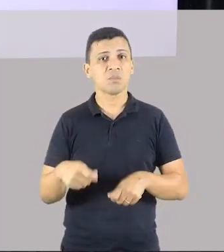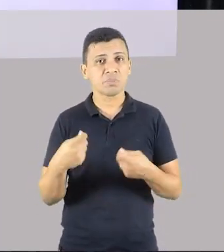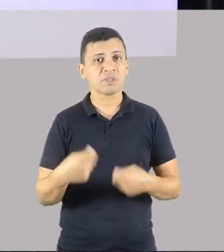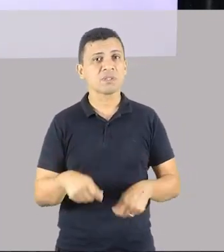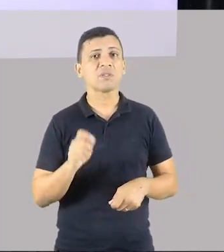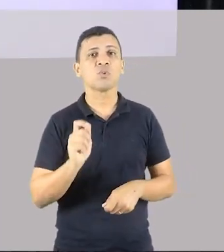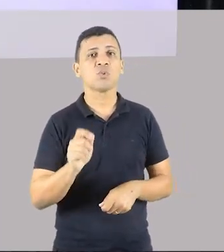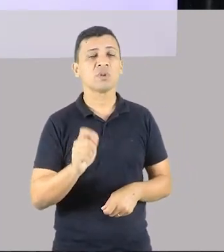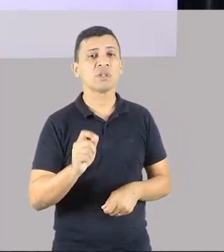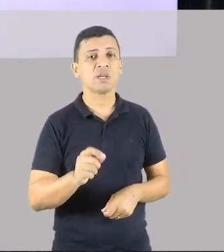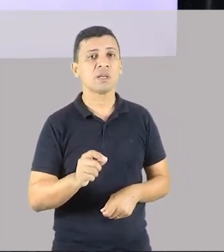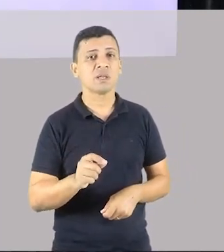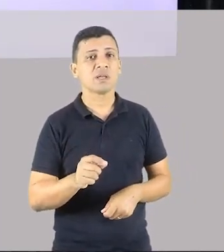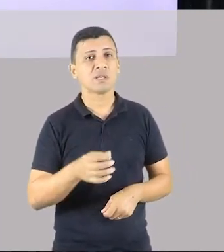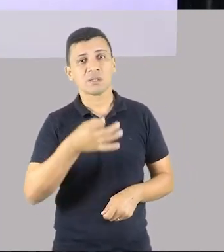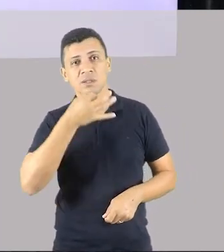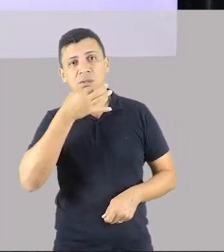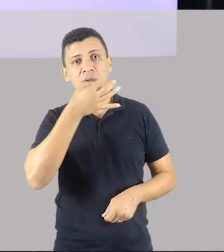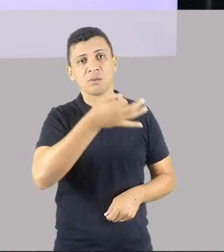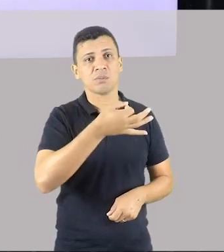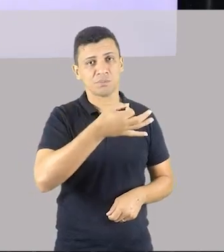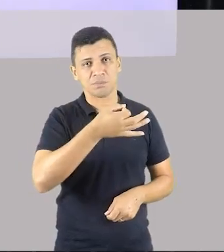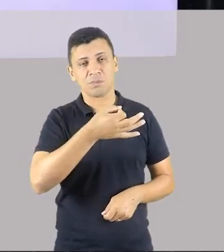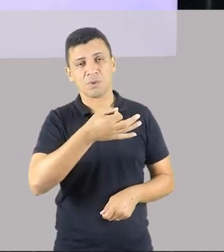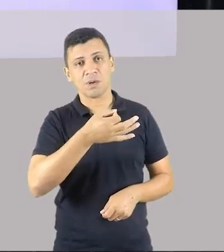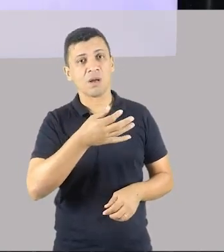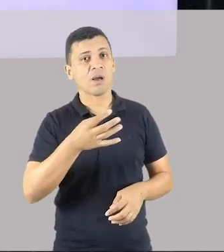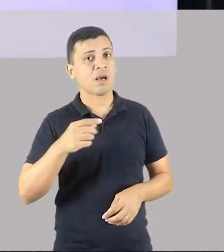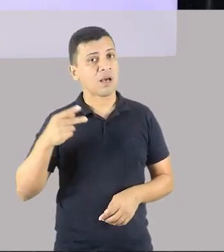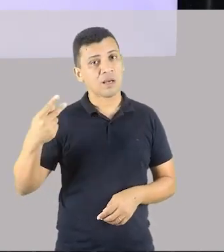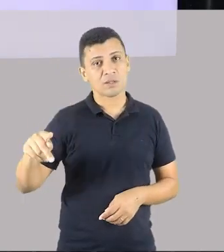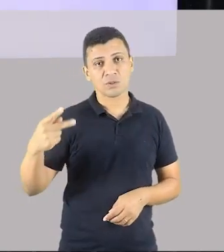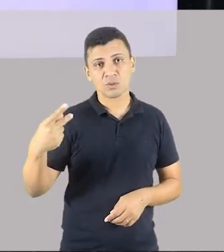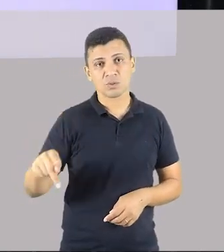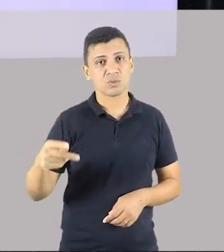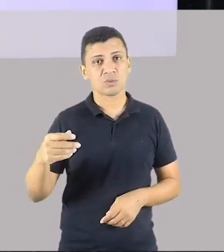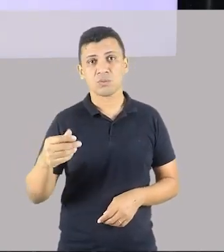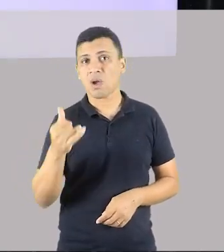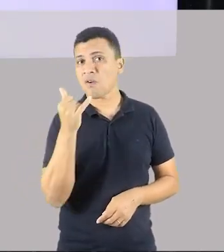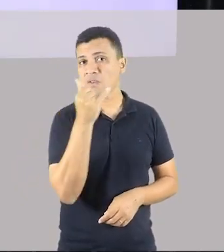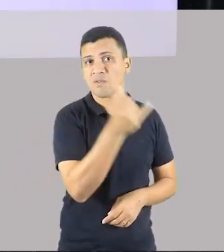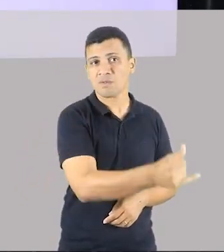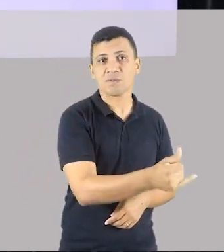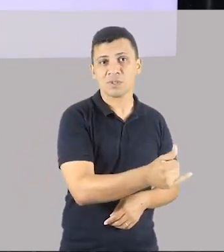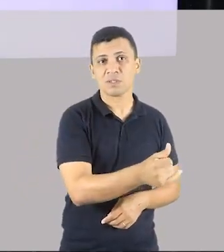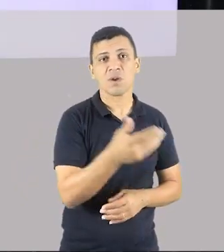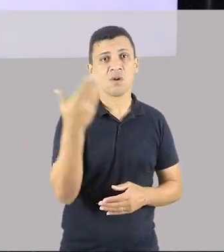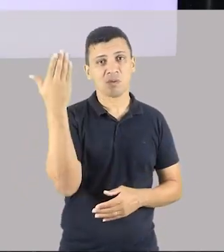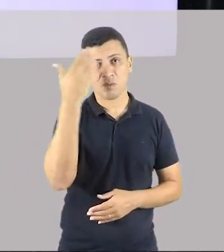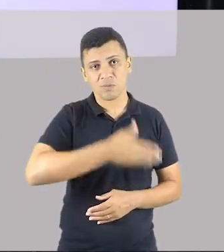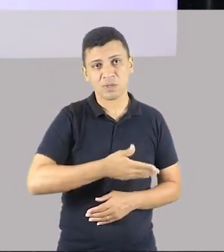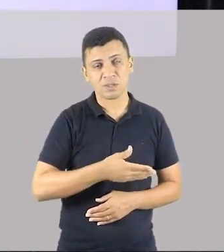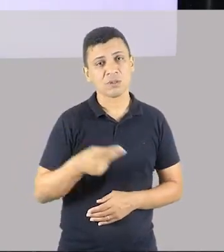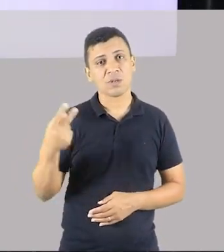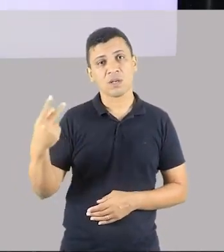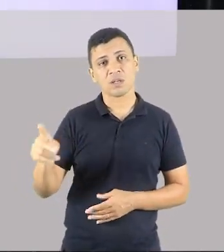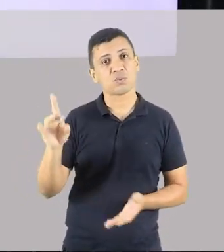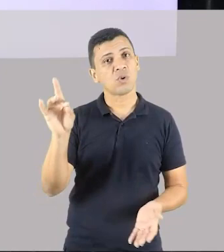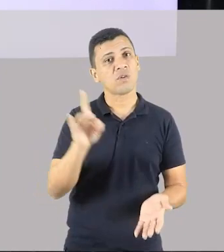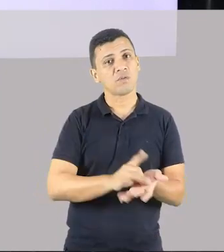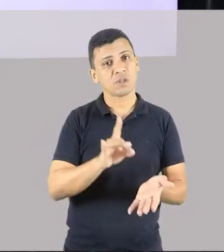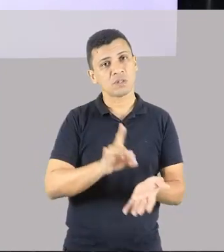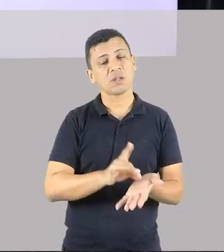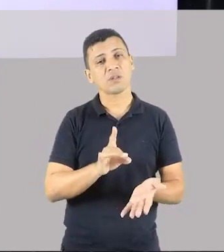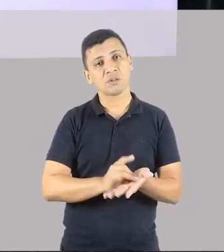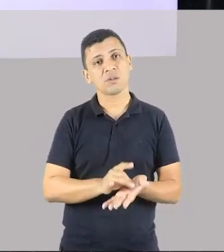a possibilidade de contradizer, de apresentar a sua versão dos fatos, de apresentar a sua verdade sobre